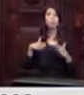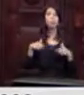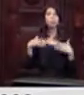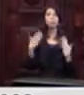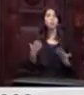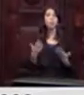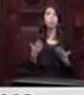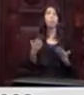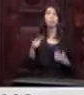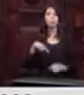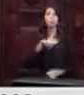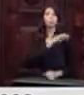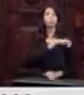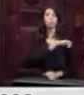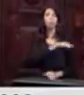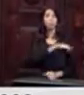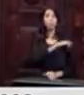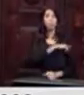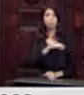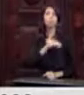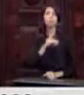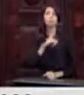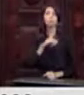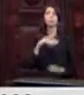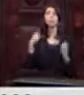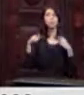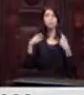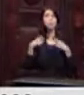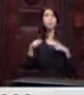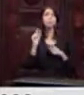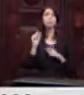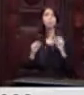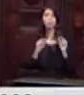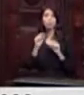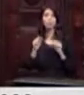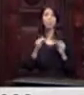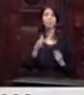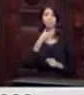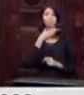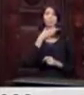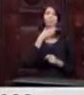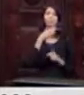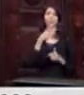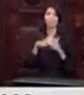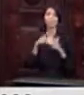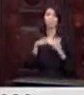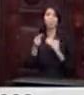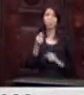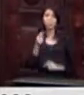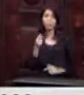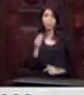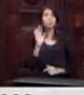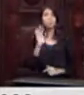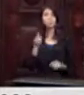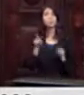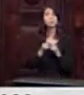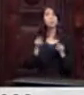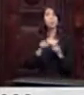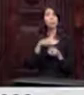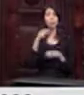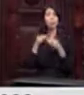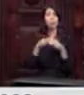auxiliaram o Estado do Rio de Janeiro a mergulhar muito mais do que na crise econômica, mas na crise ética e